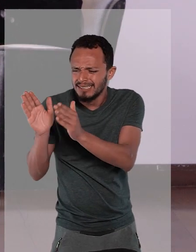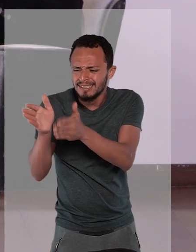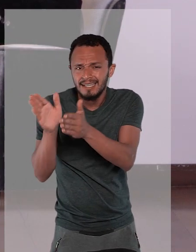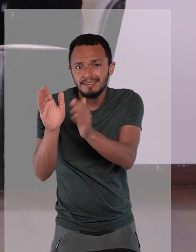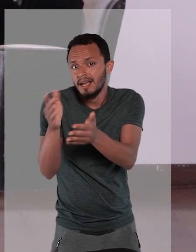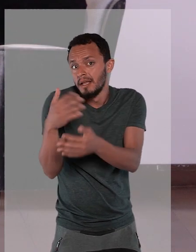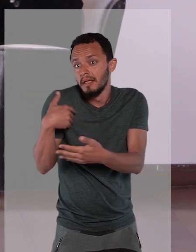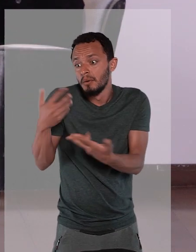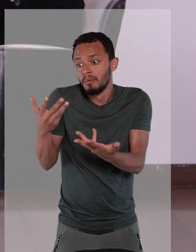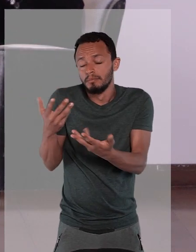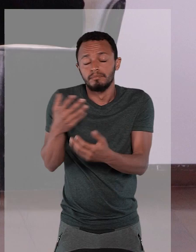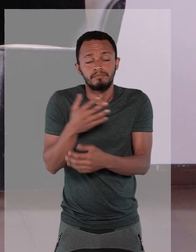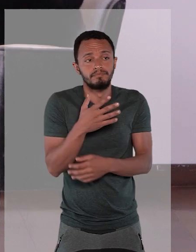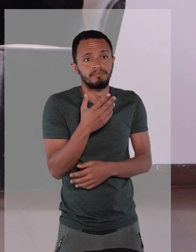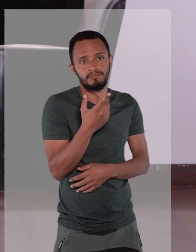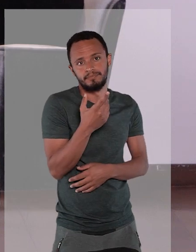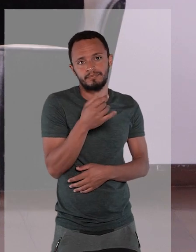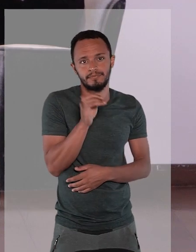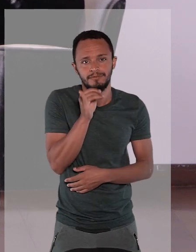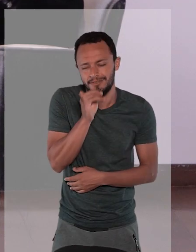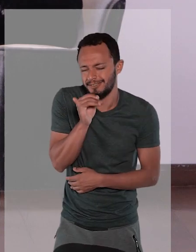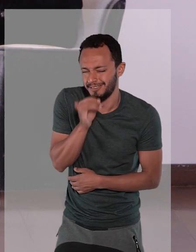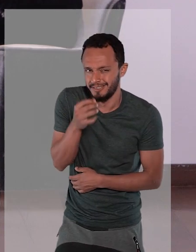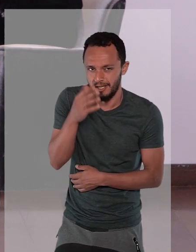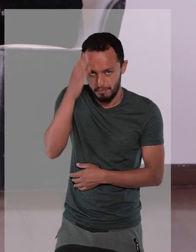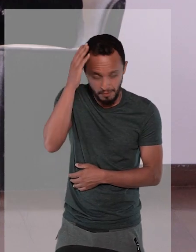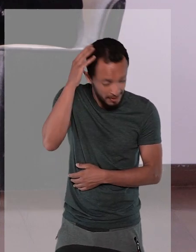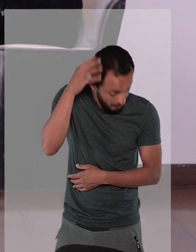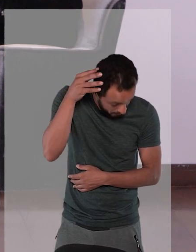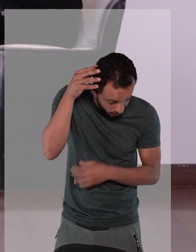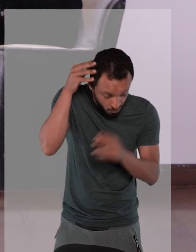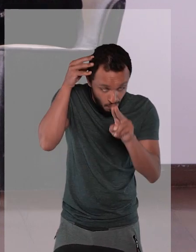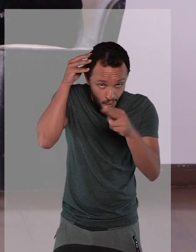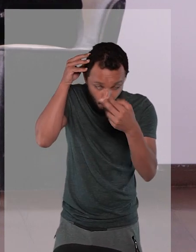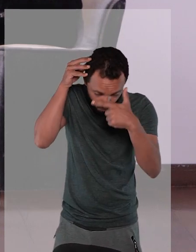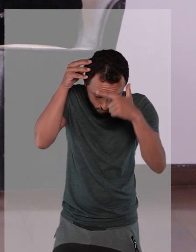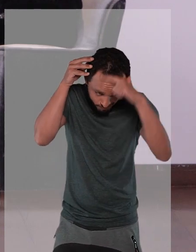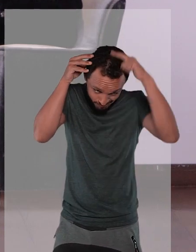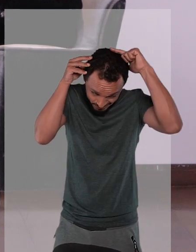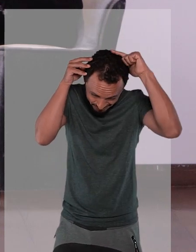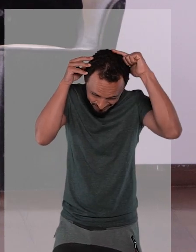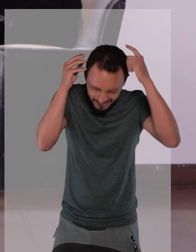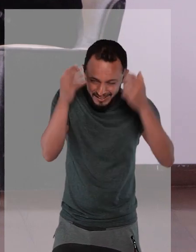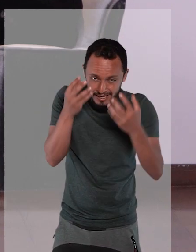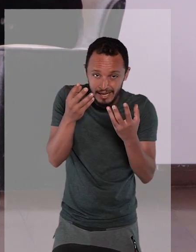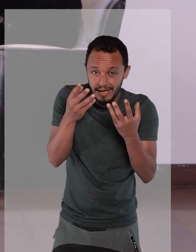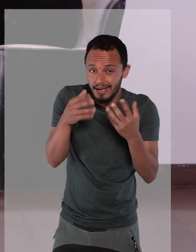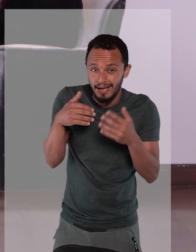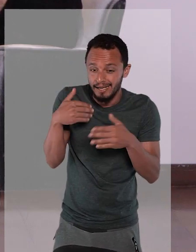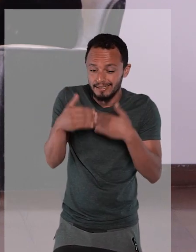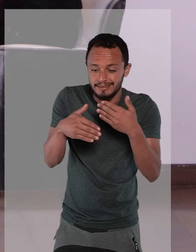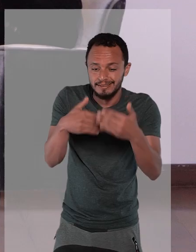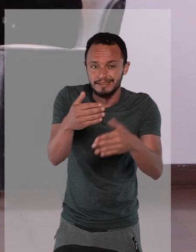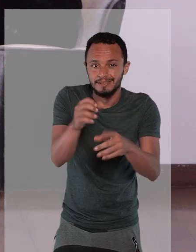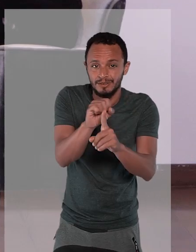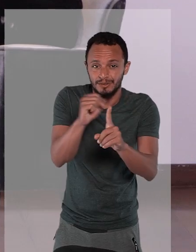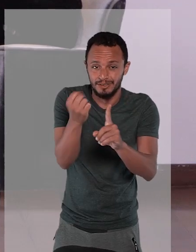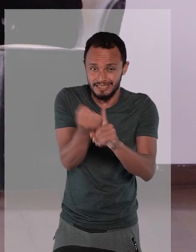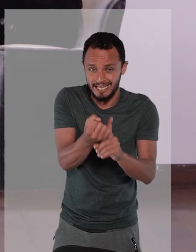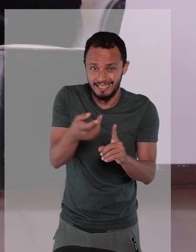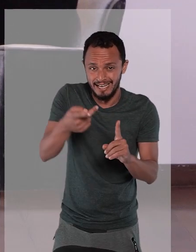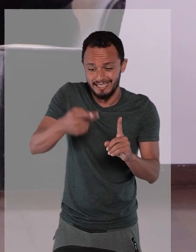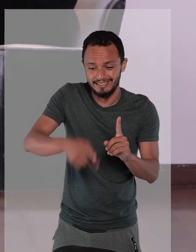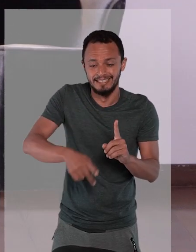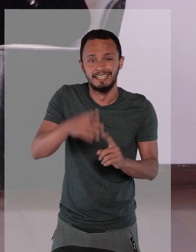interessante quando a gente fica com cabelo branco ou sem cabelo, né, nas nossas sociedades, respectivas